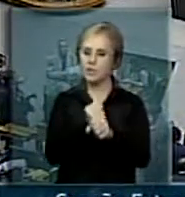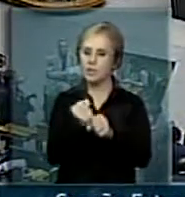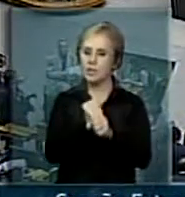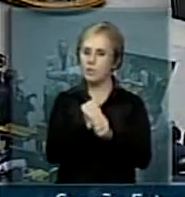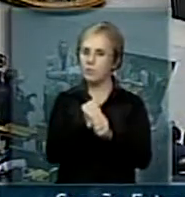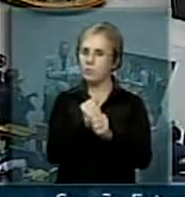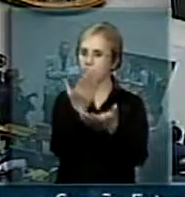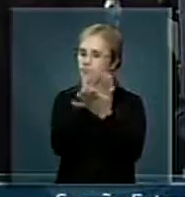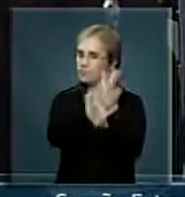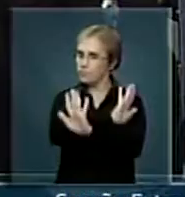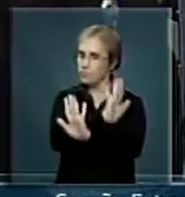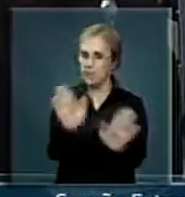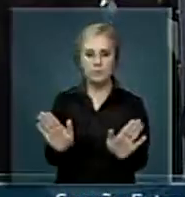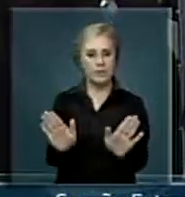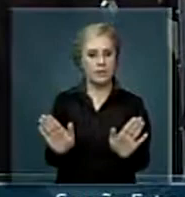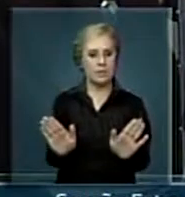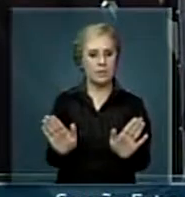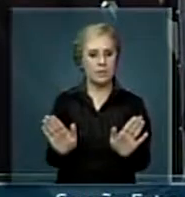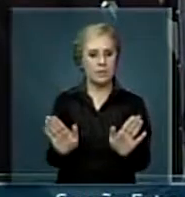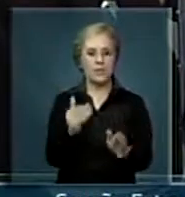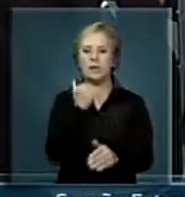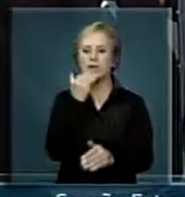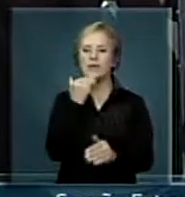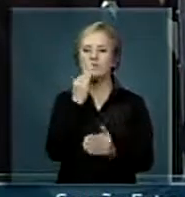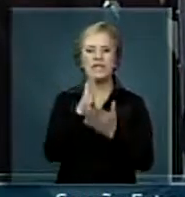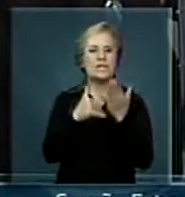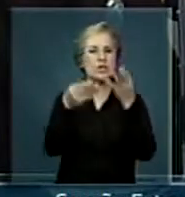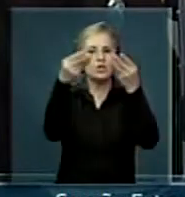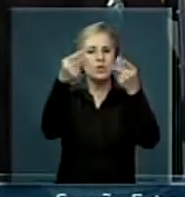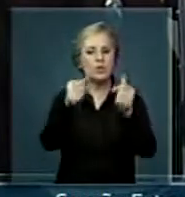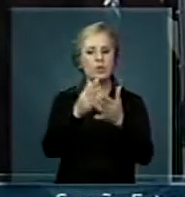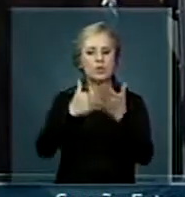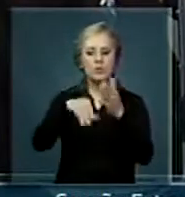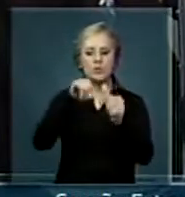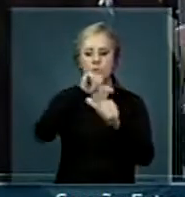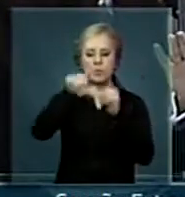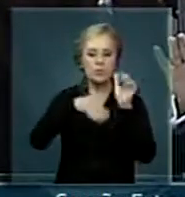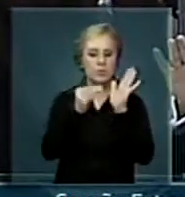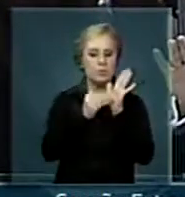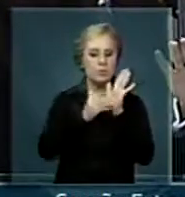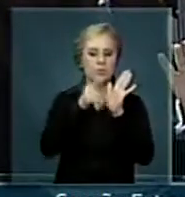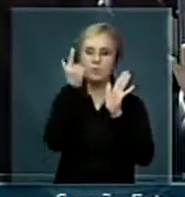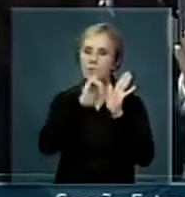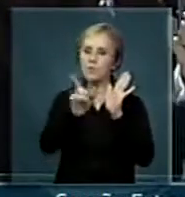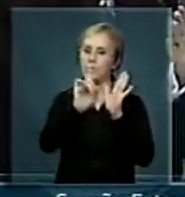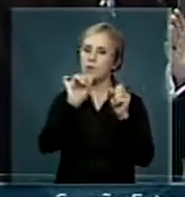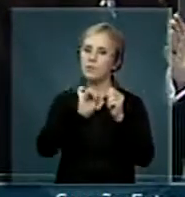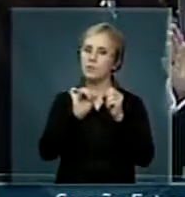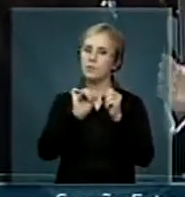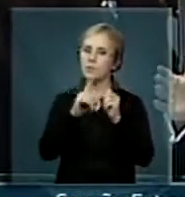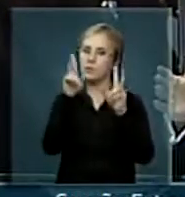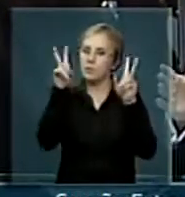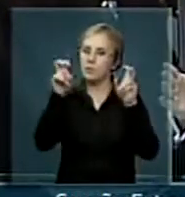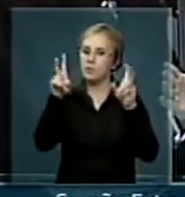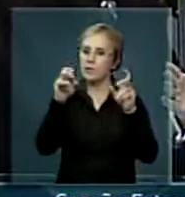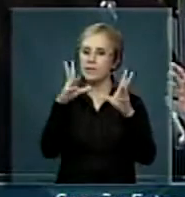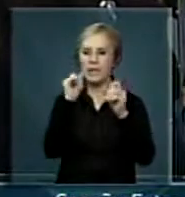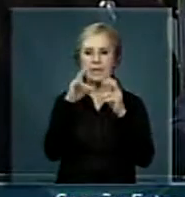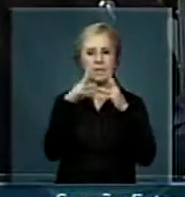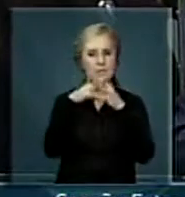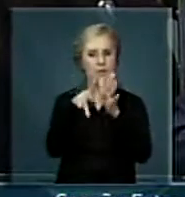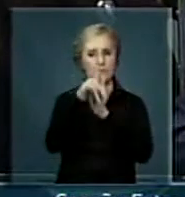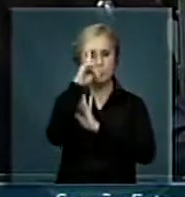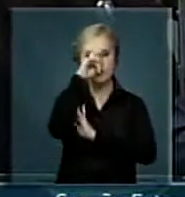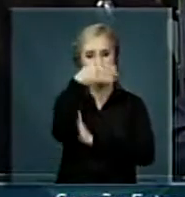Então, não adianta nós queremos botar todos os detalhes do mundo, todas as mudanças, todas as transformações, nós não vamos conseguir fazer isso numa matéria tão complexa como